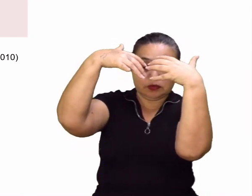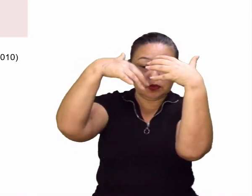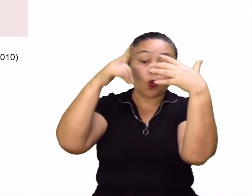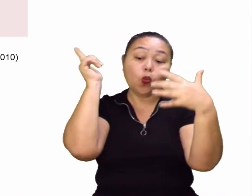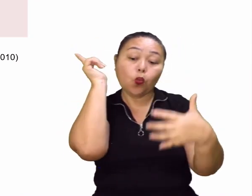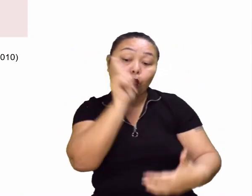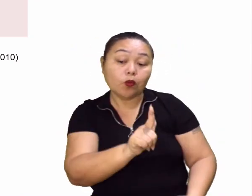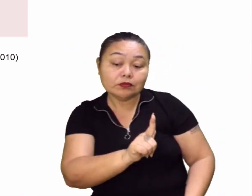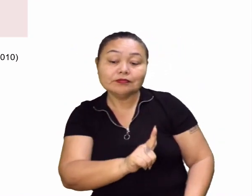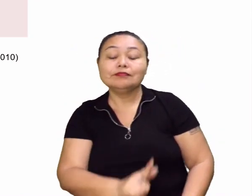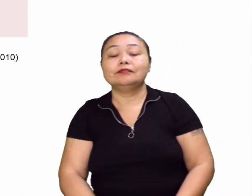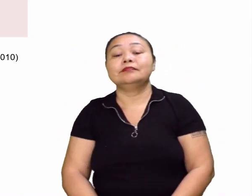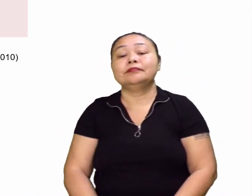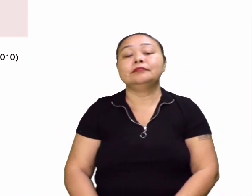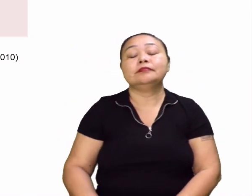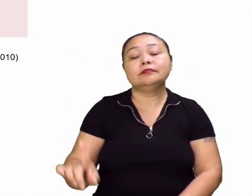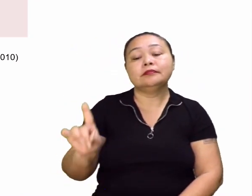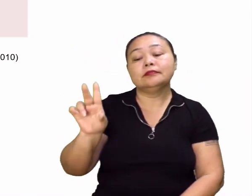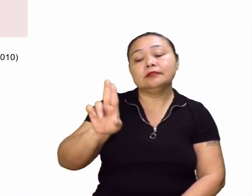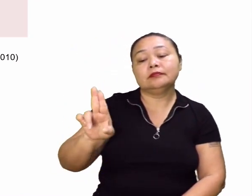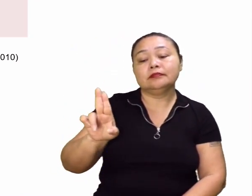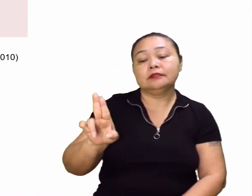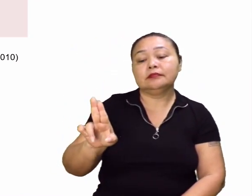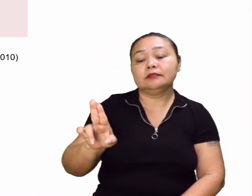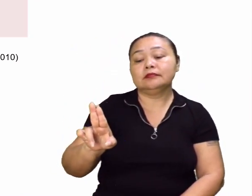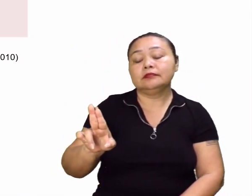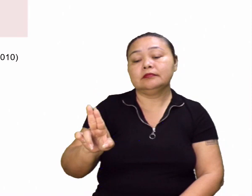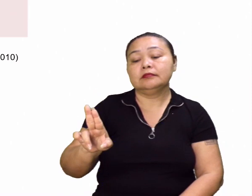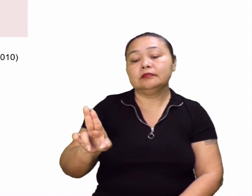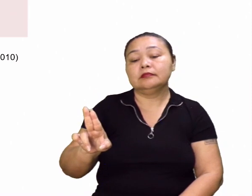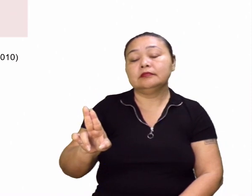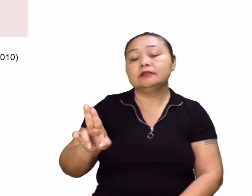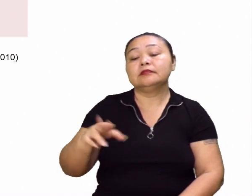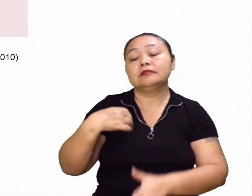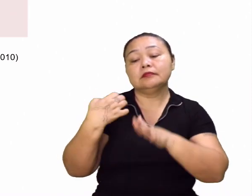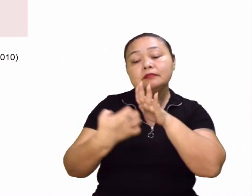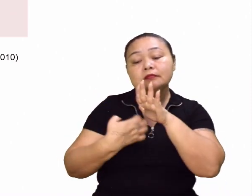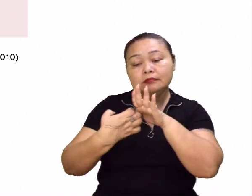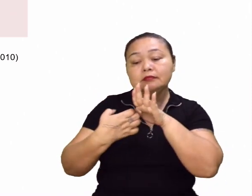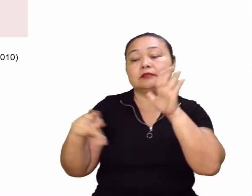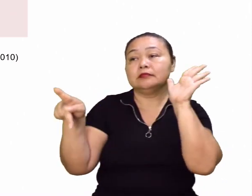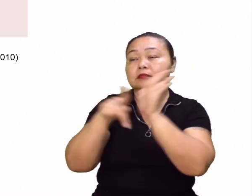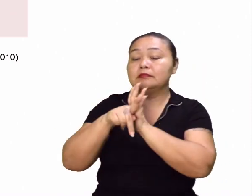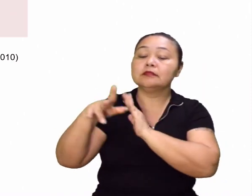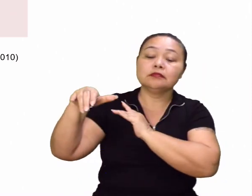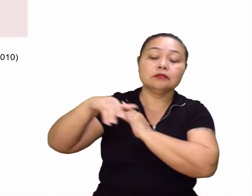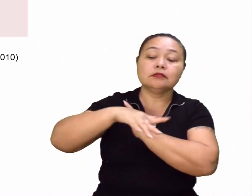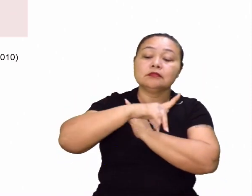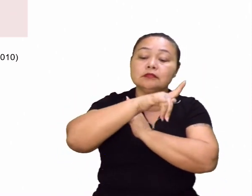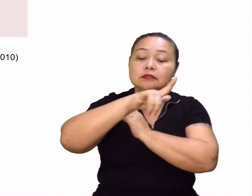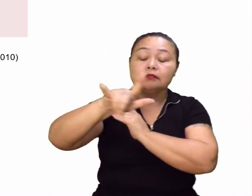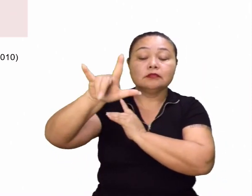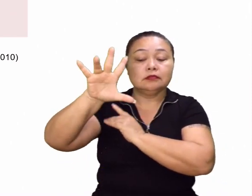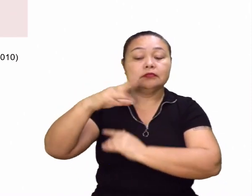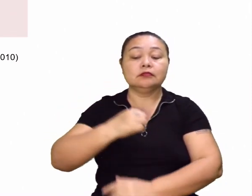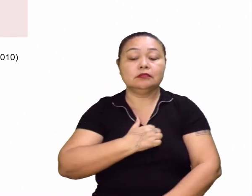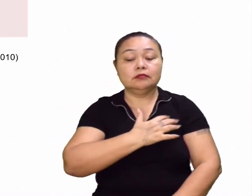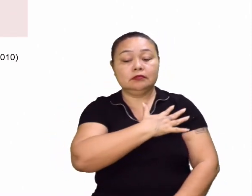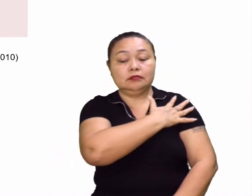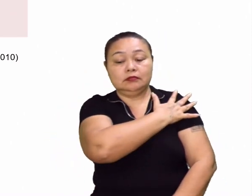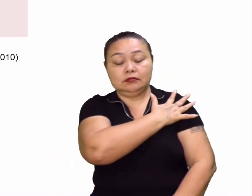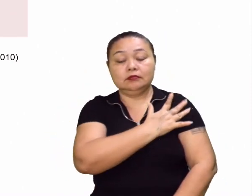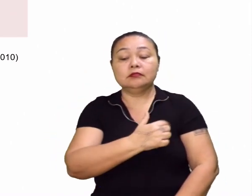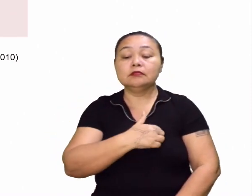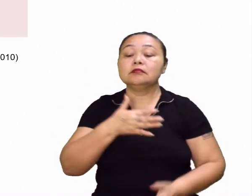Com certeza. E aí é utilizado pelas empresas aéreas, né? Pelo Exército,